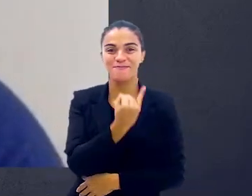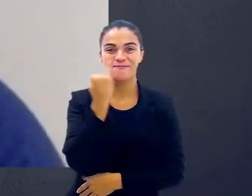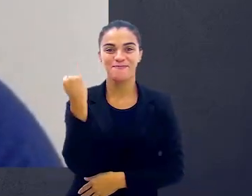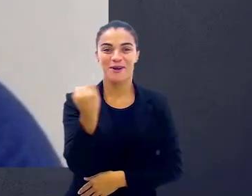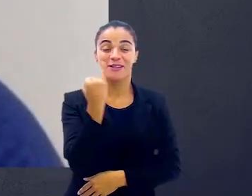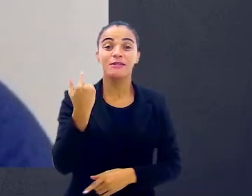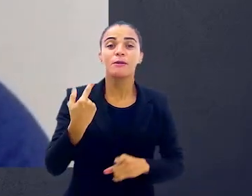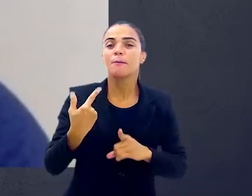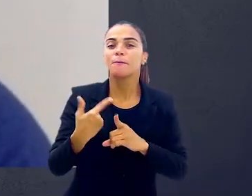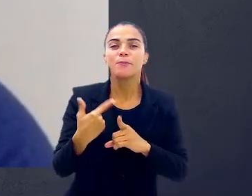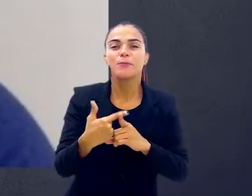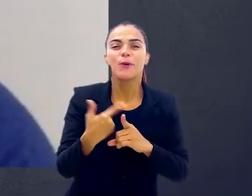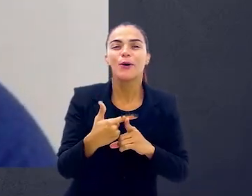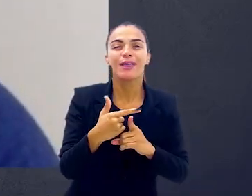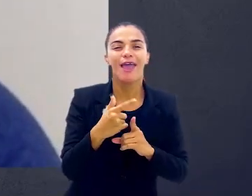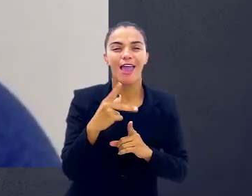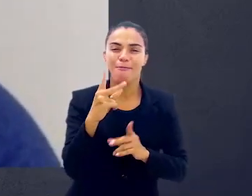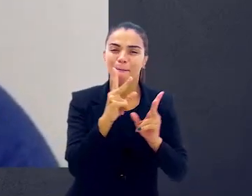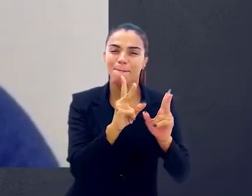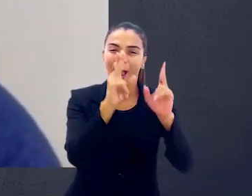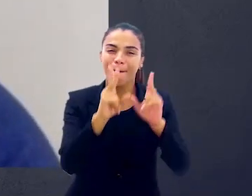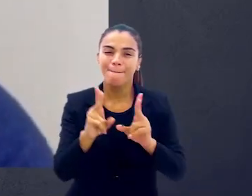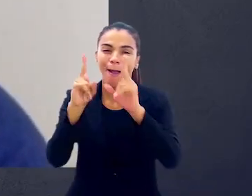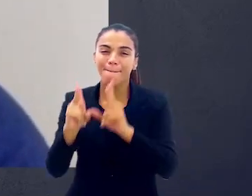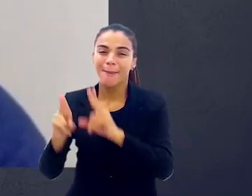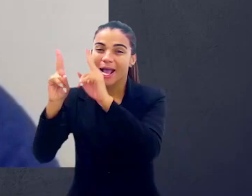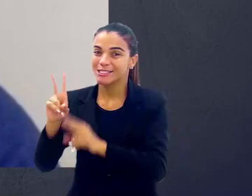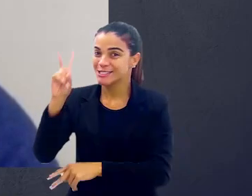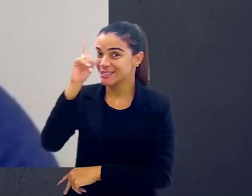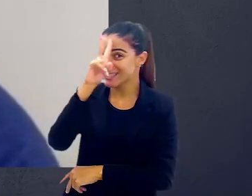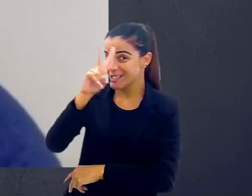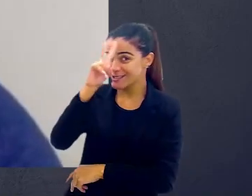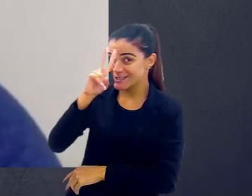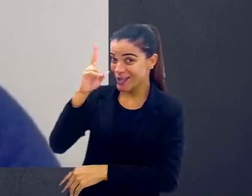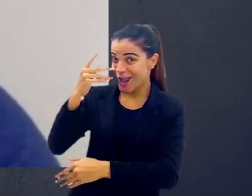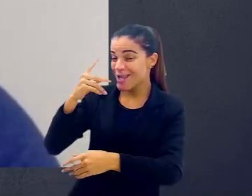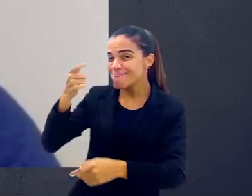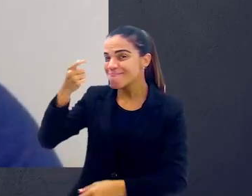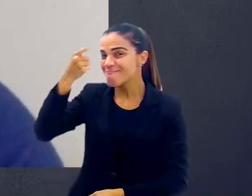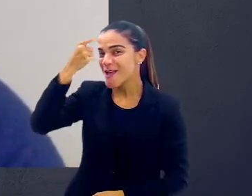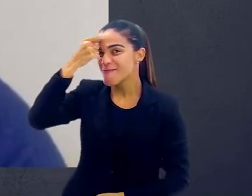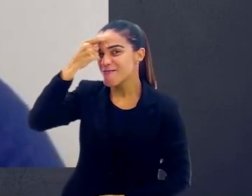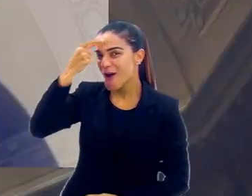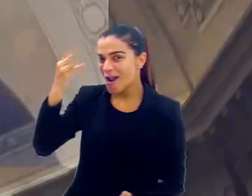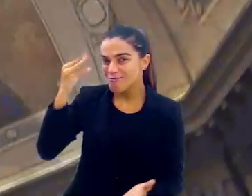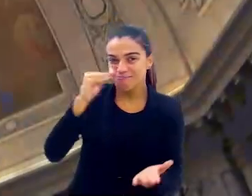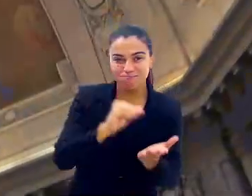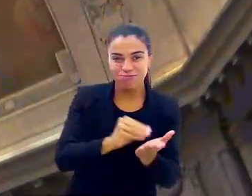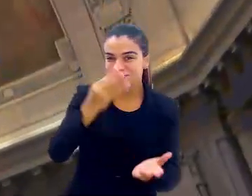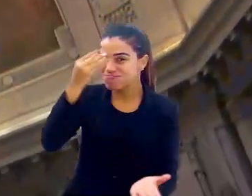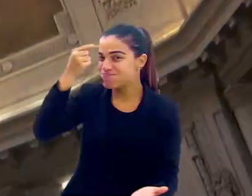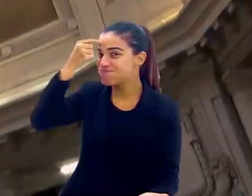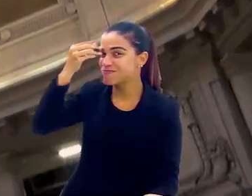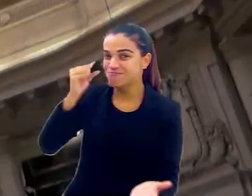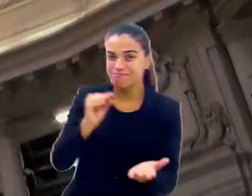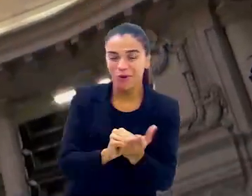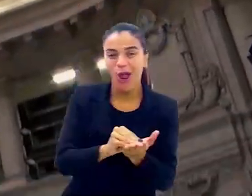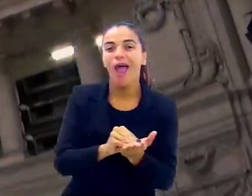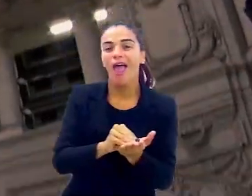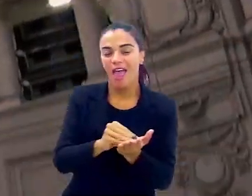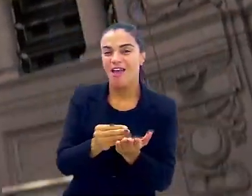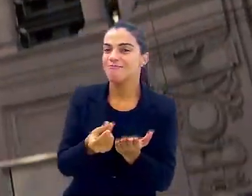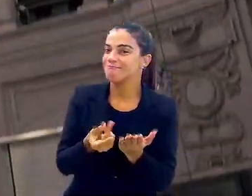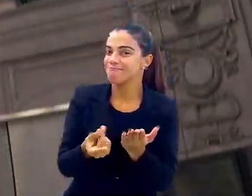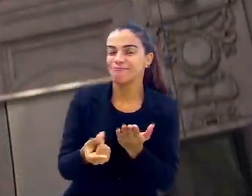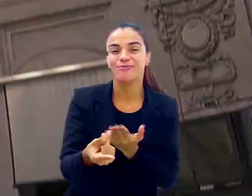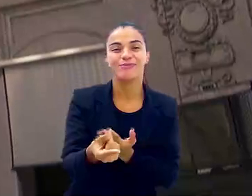extremamente importante, porque algumas fatias de história a gente só consegue através da memória. Aliás, a memória é a